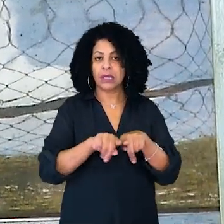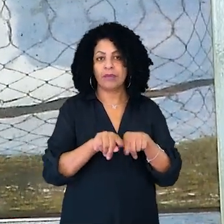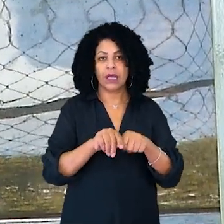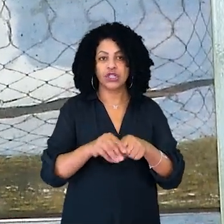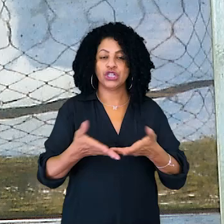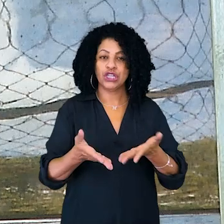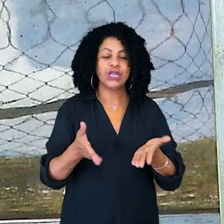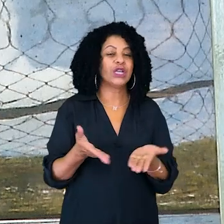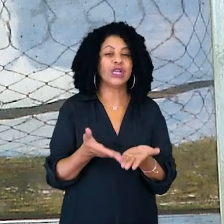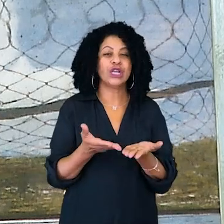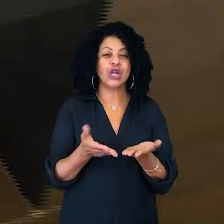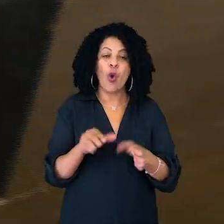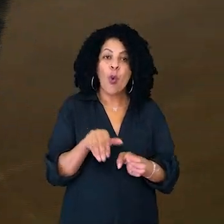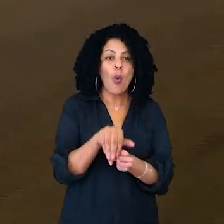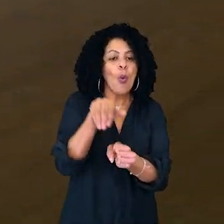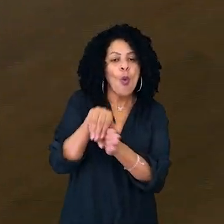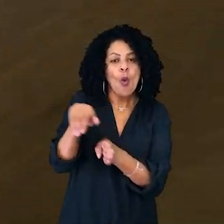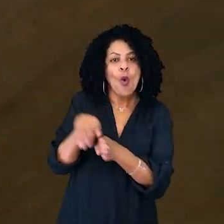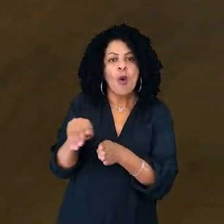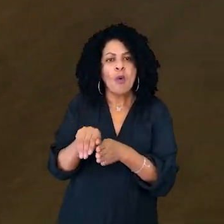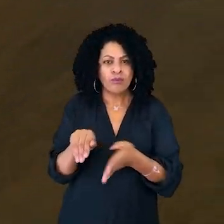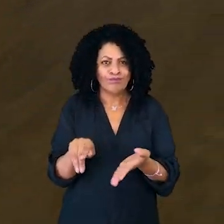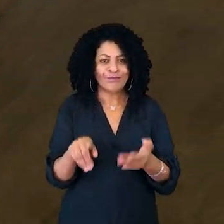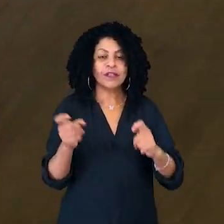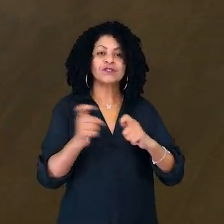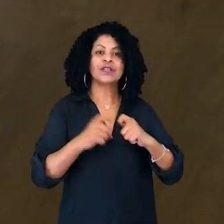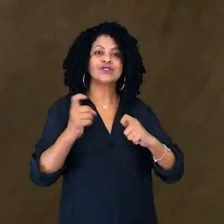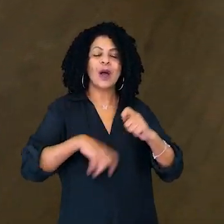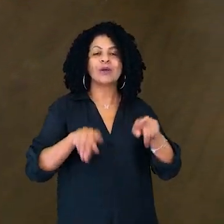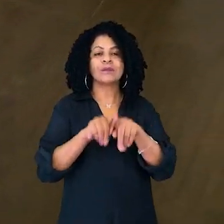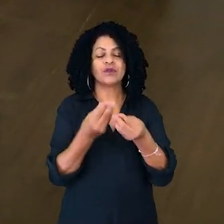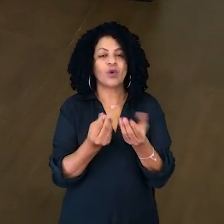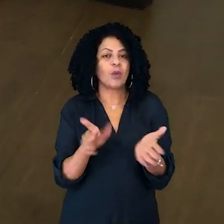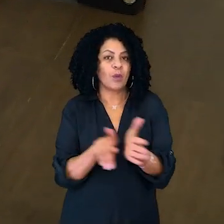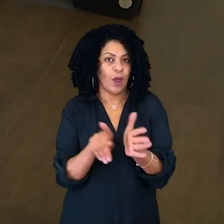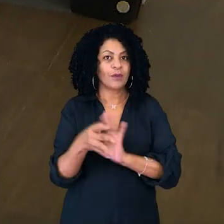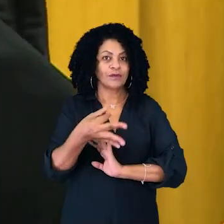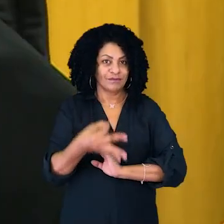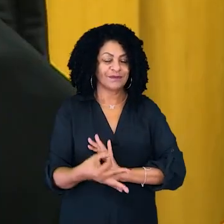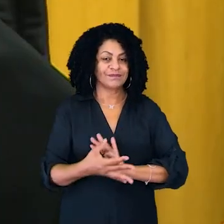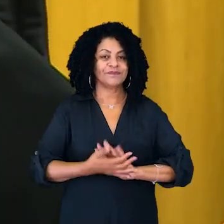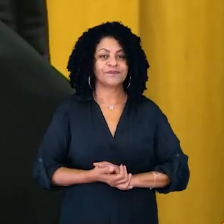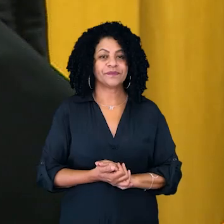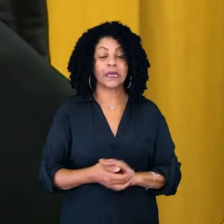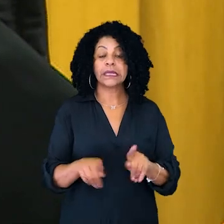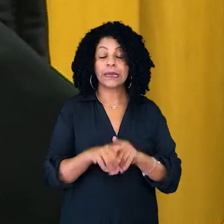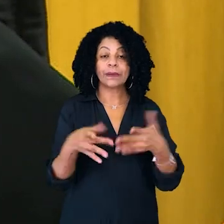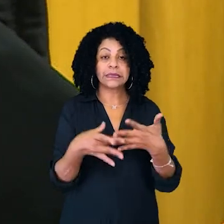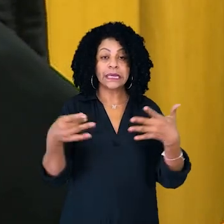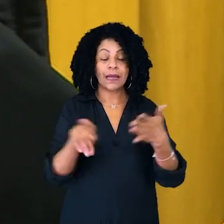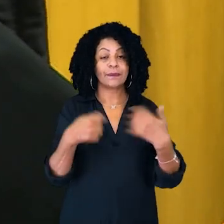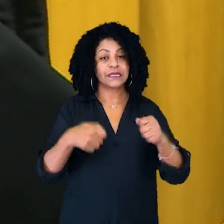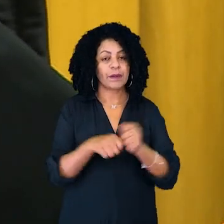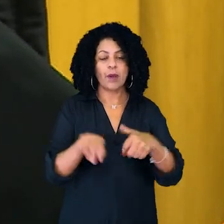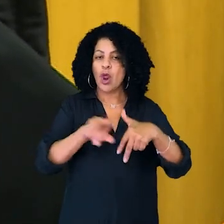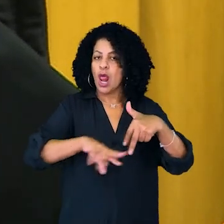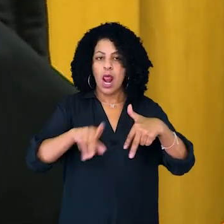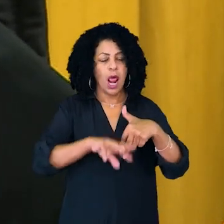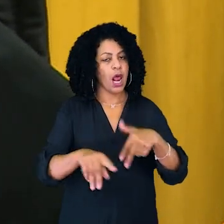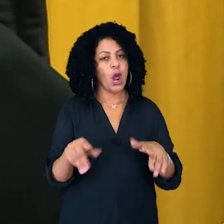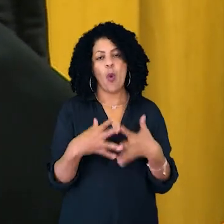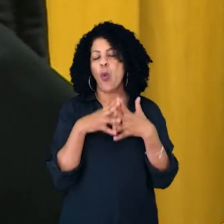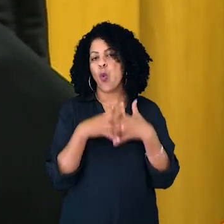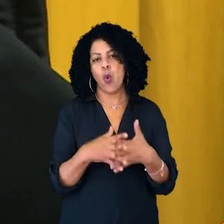e orientação sexual, o que demonstra a falta de compreensão sobre a matéria. É importante destacar que identidade de gênero não